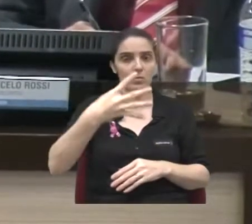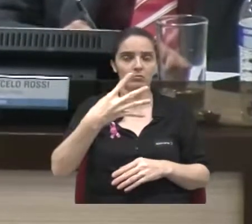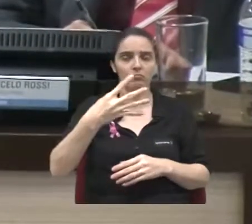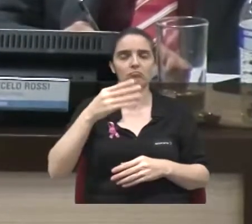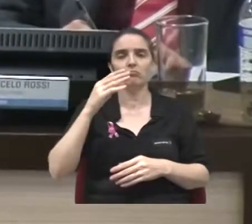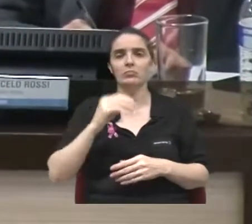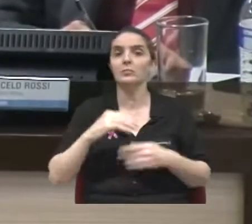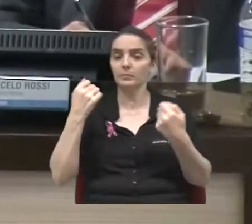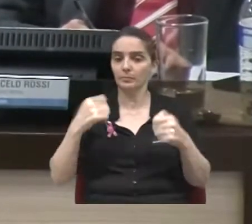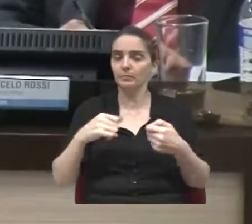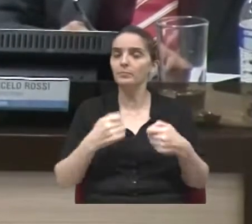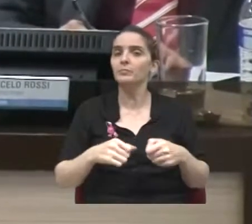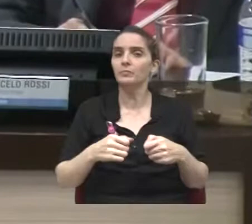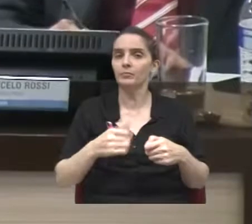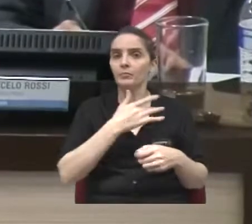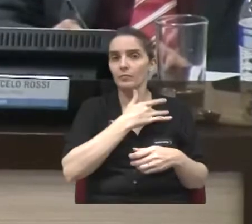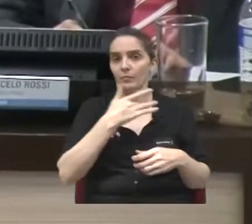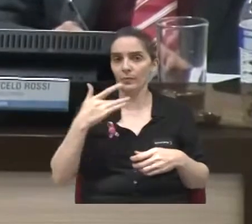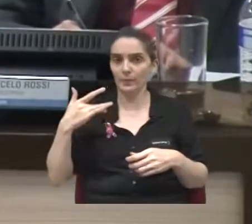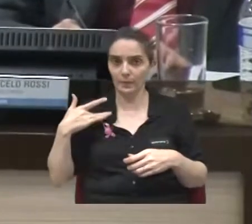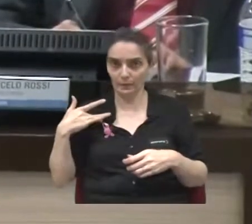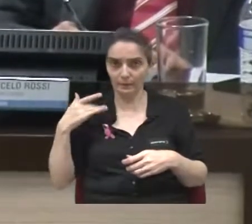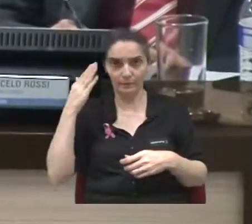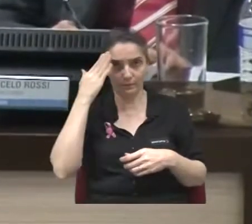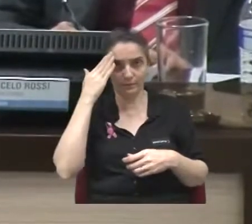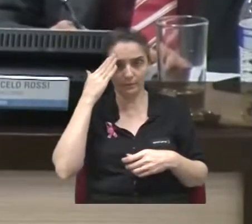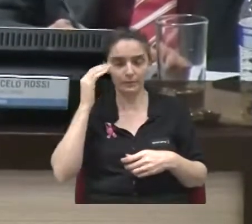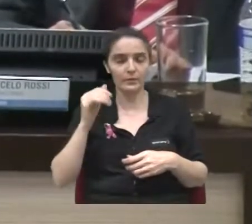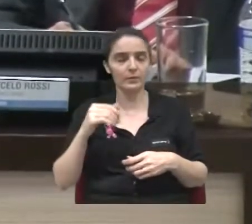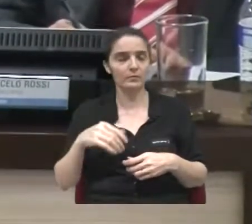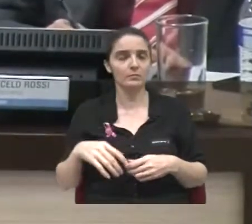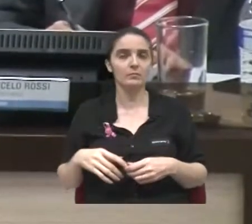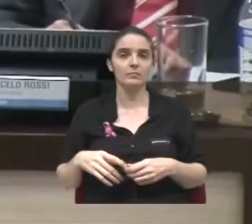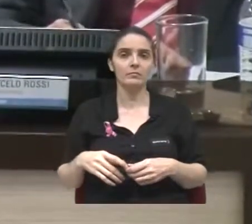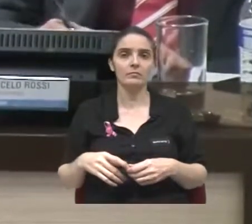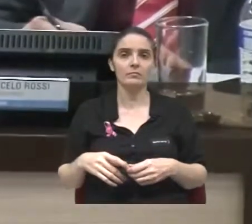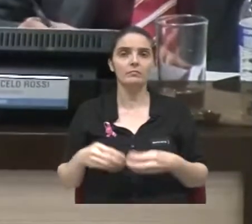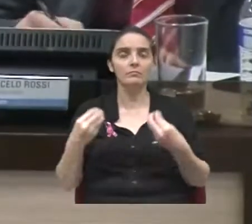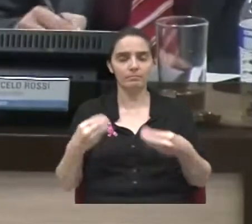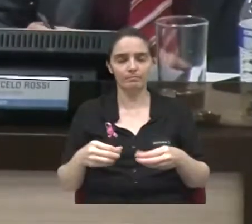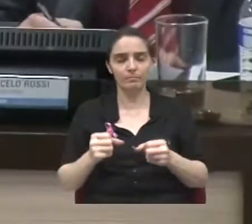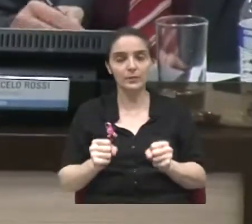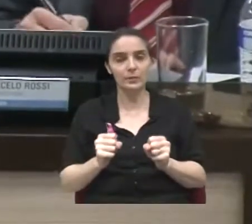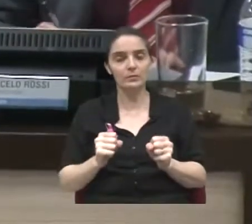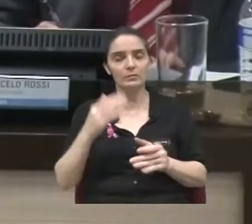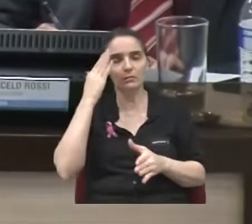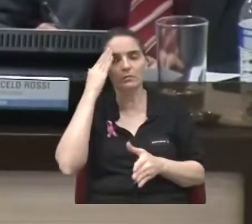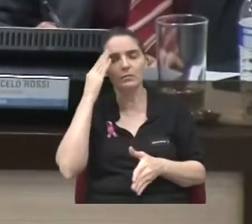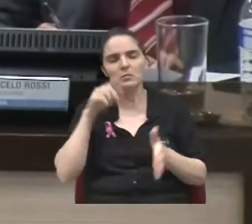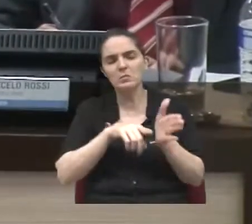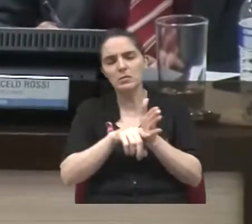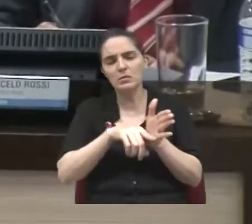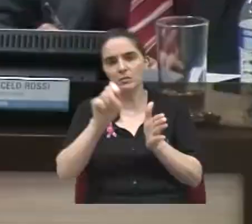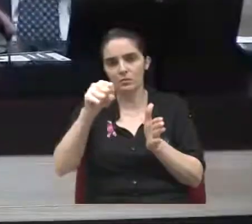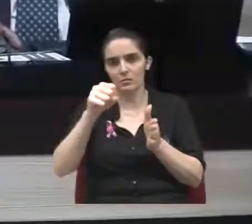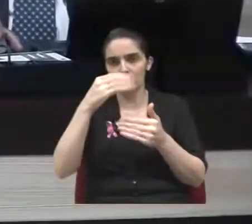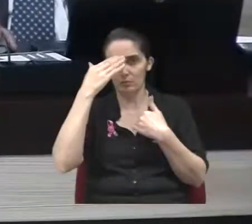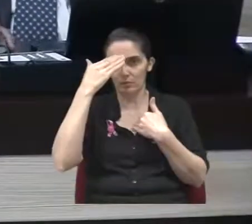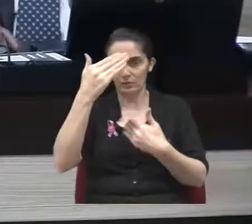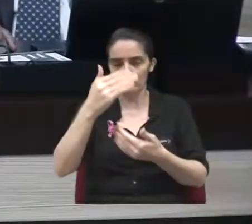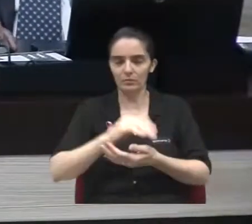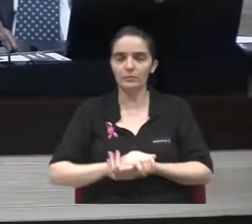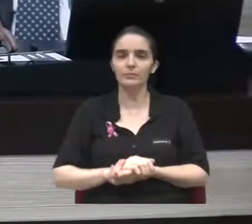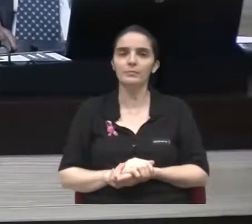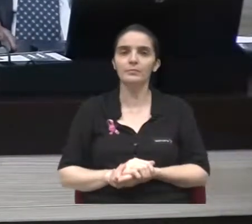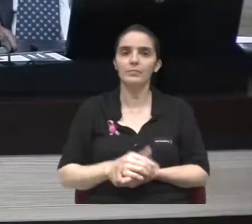da saúde mental, que tenhamos esse tipo de serviço, possamos oferecer esse tipo de serviço. Muito obrigada. Mais algum